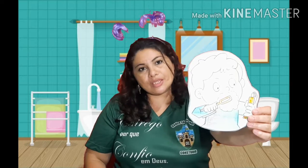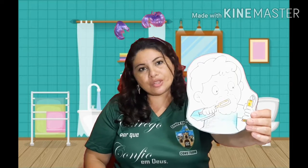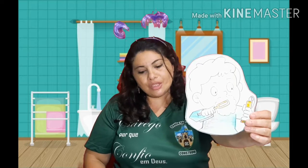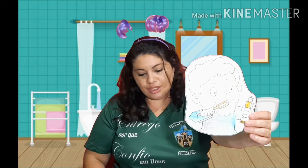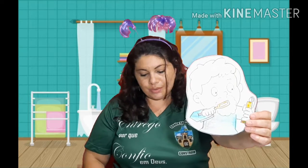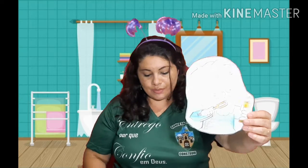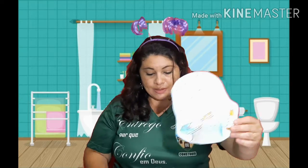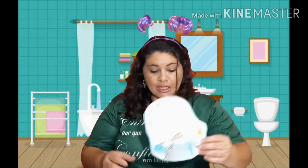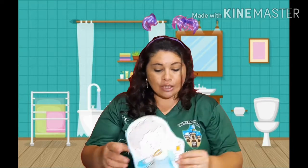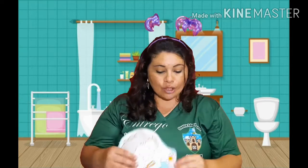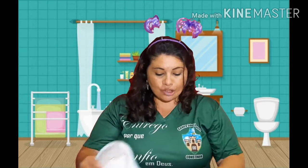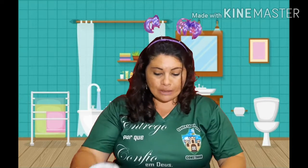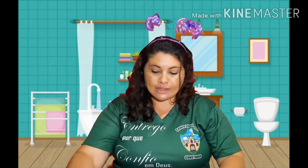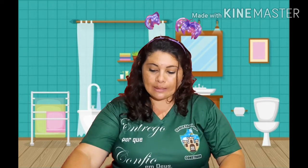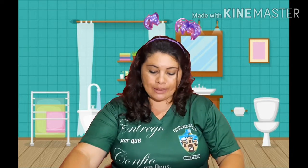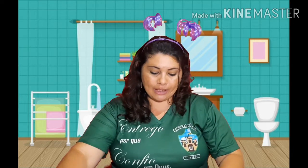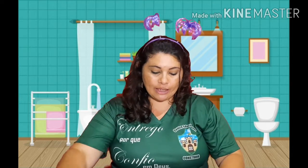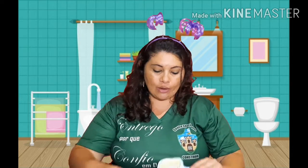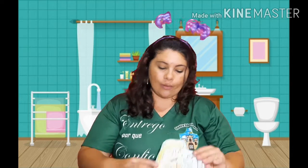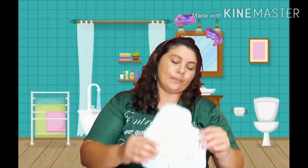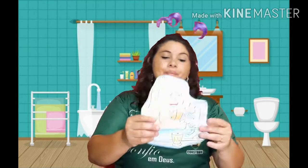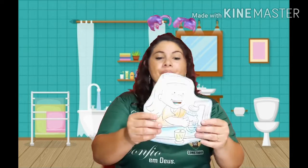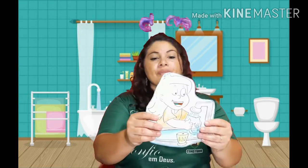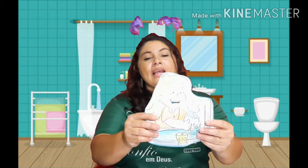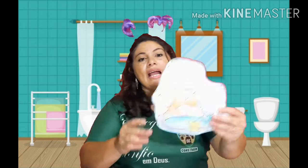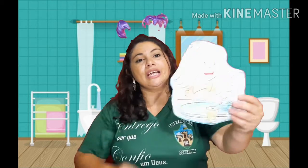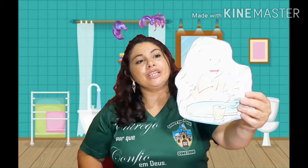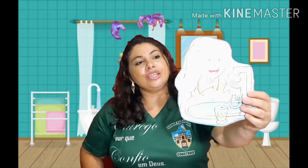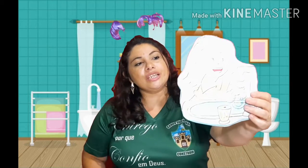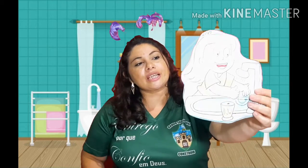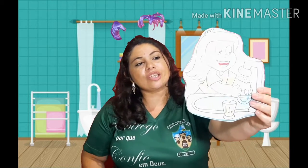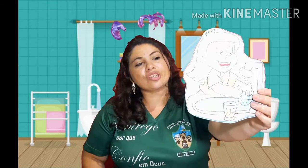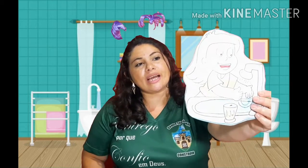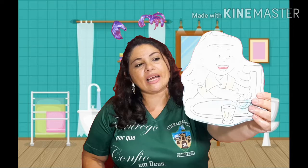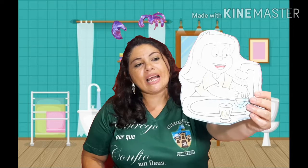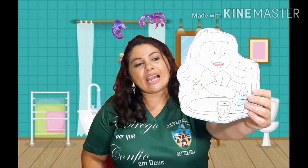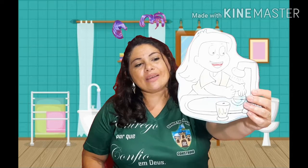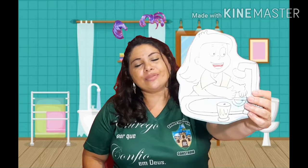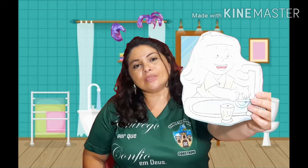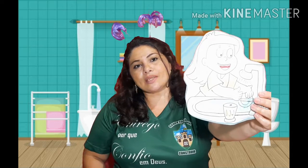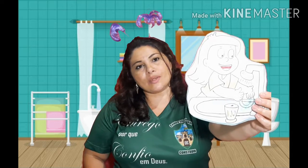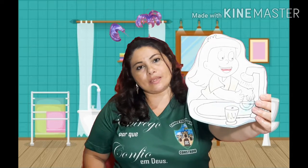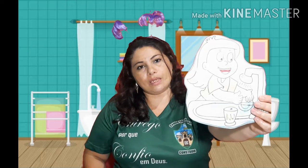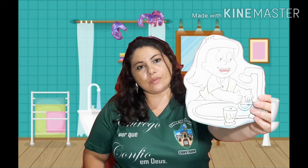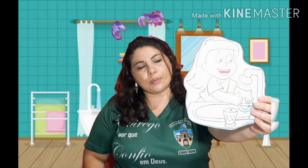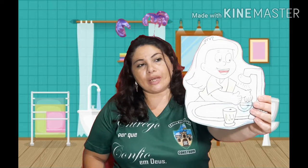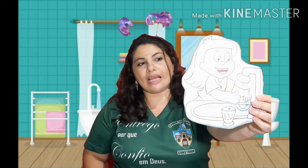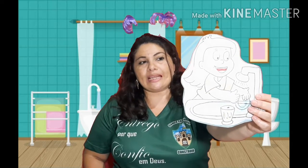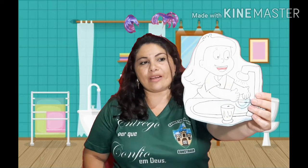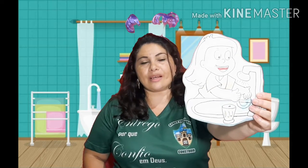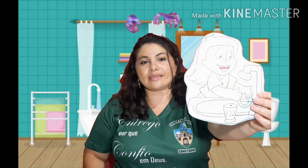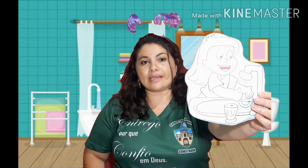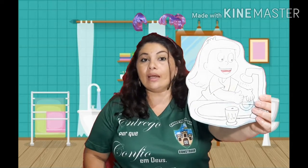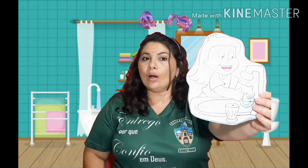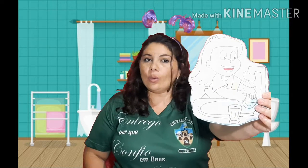dos seus dentinhos. Nós temos também, ó, a Aninha que está lavando as suas mãos, porque ela